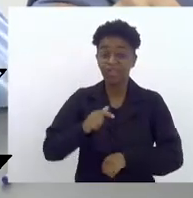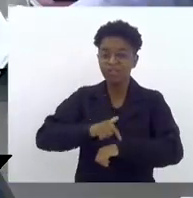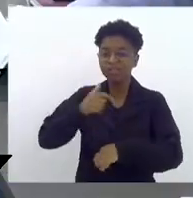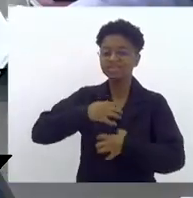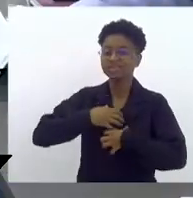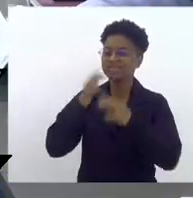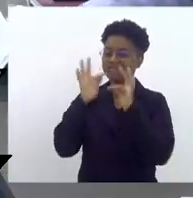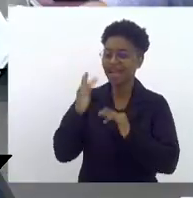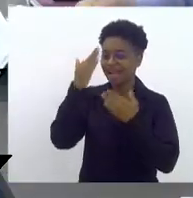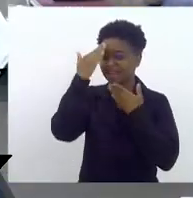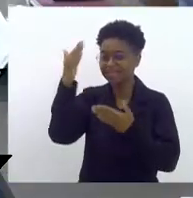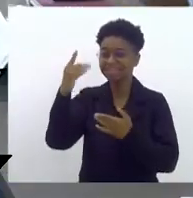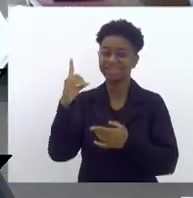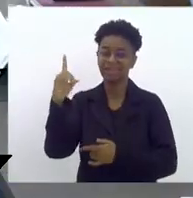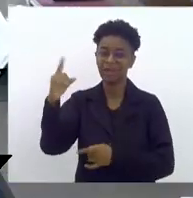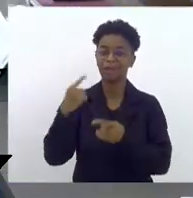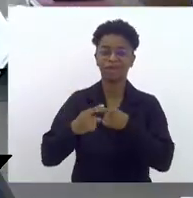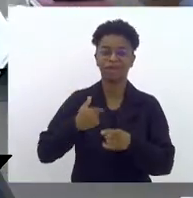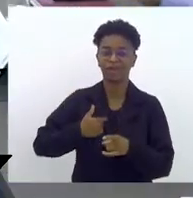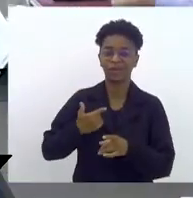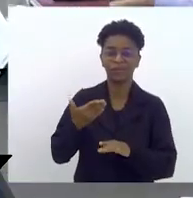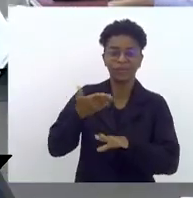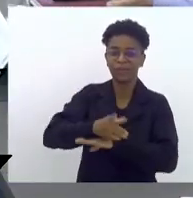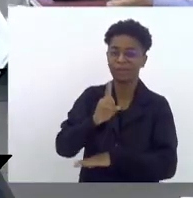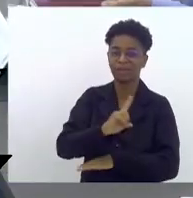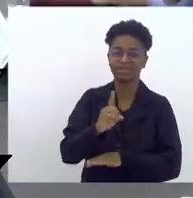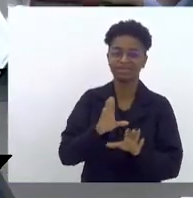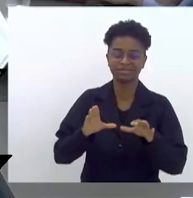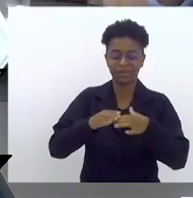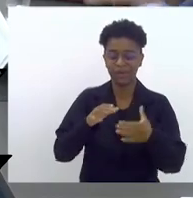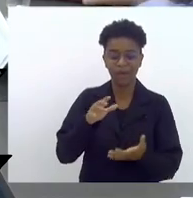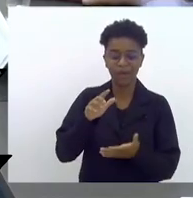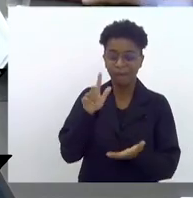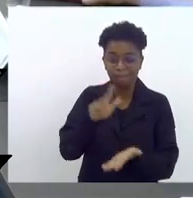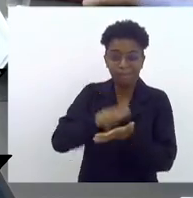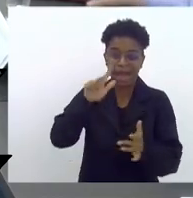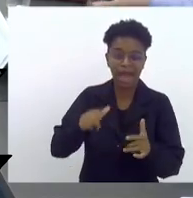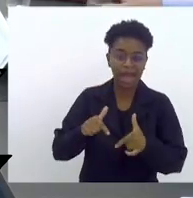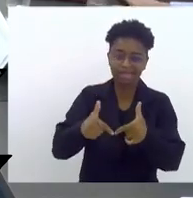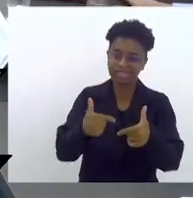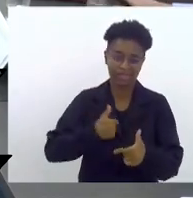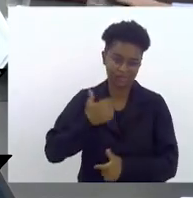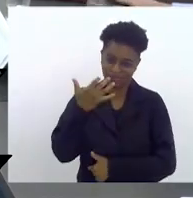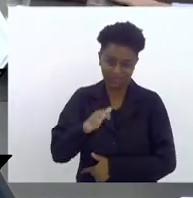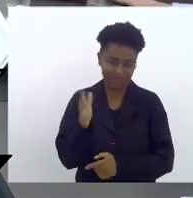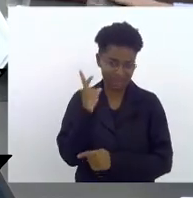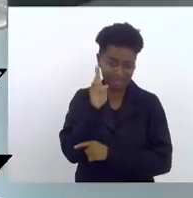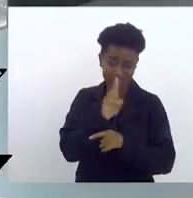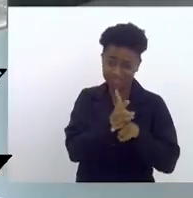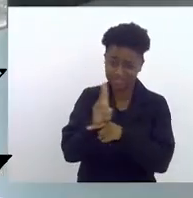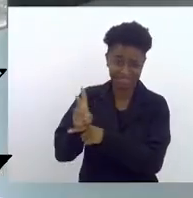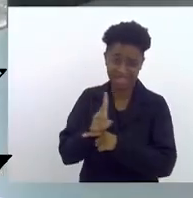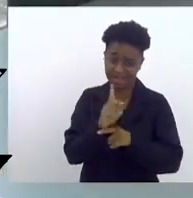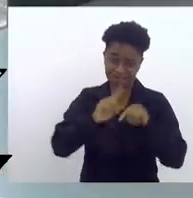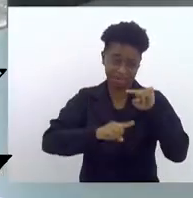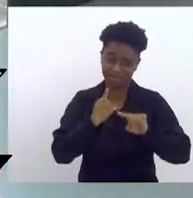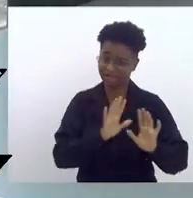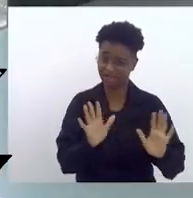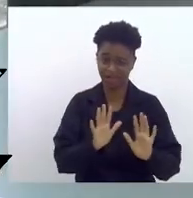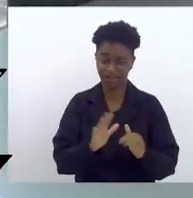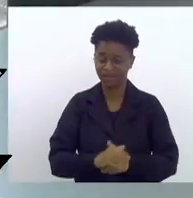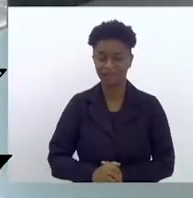e agradeço a Deus e não fazer parte da comissão do cúmplices eu não quero ter essa atribuição de fiscalizar esse tipo de matéria